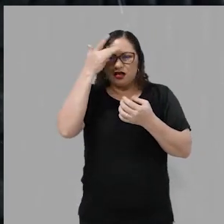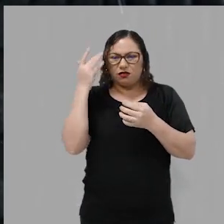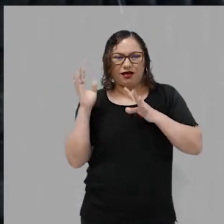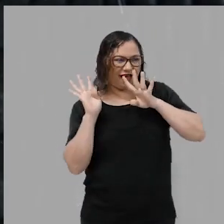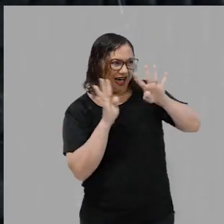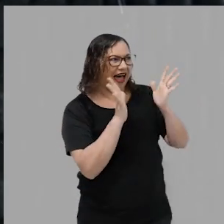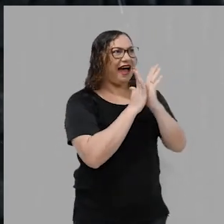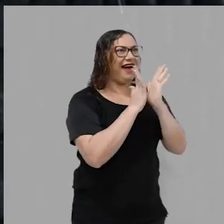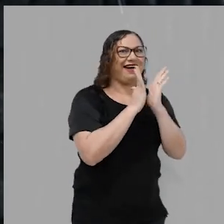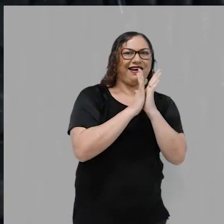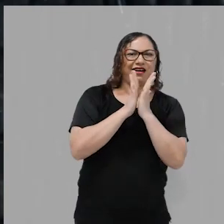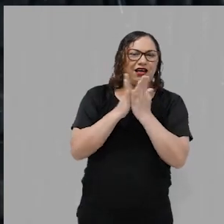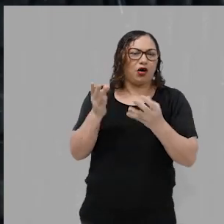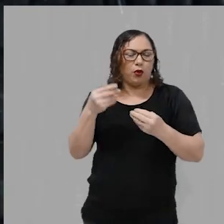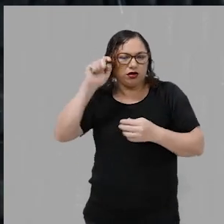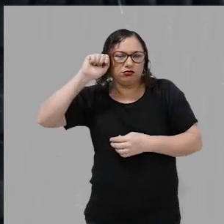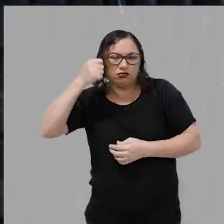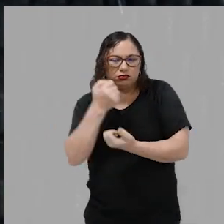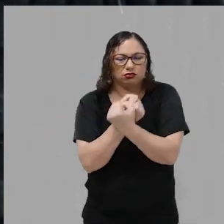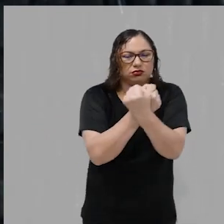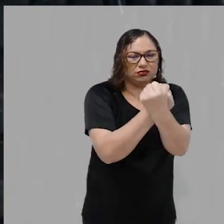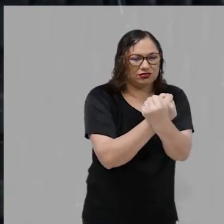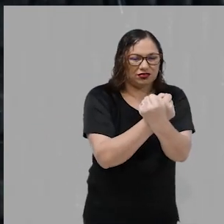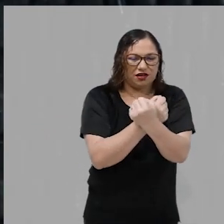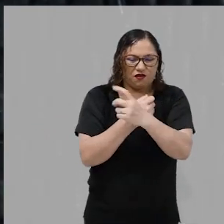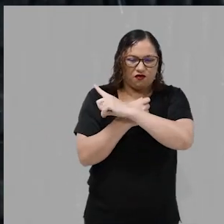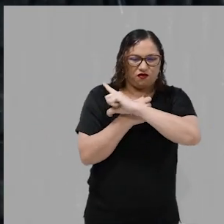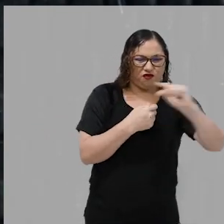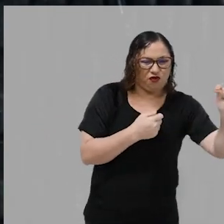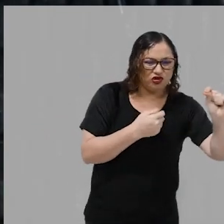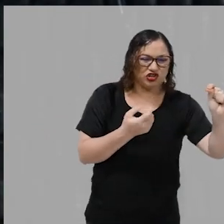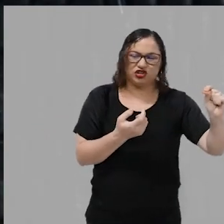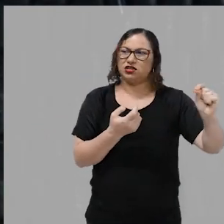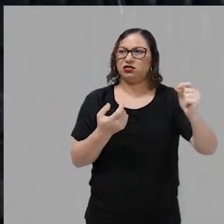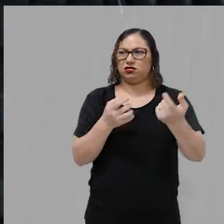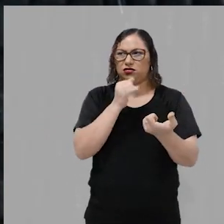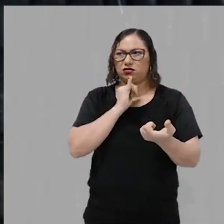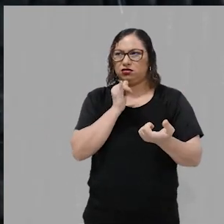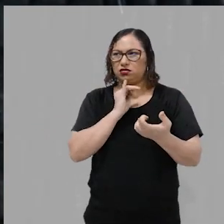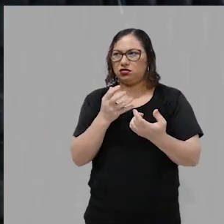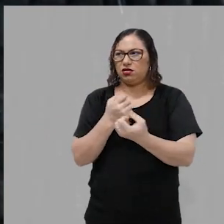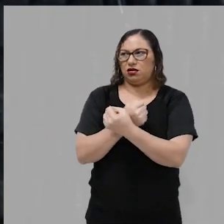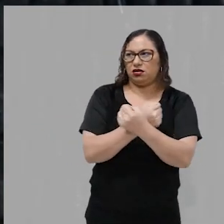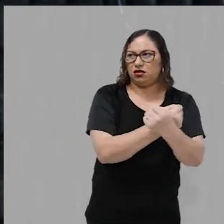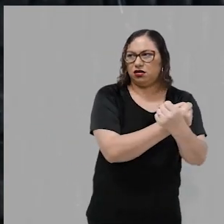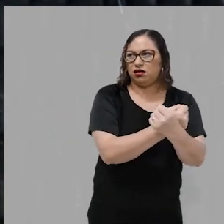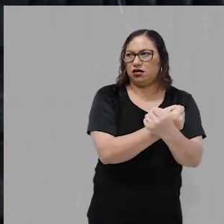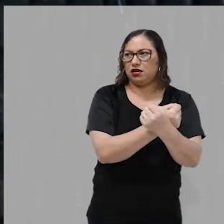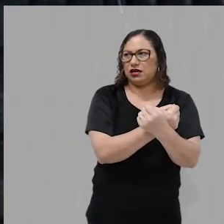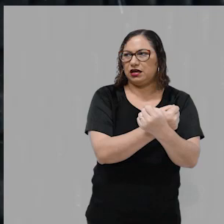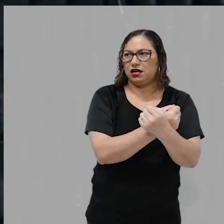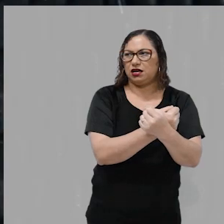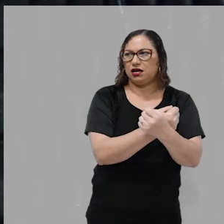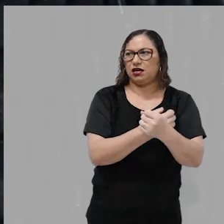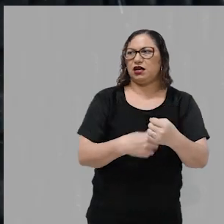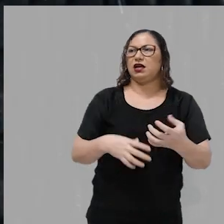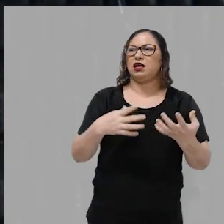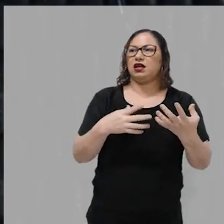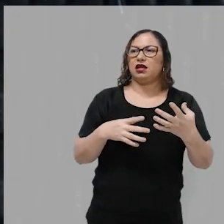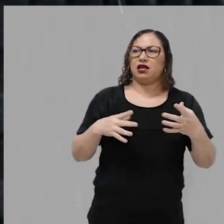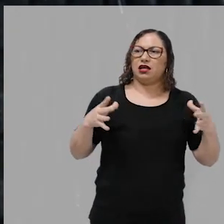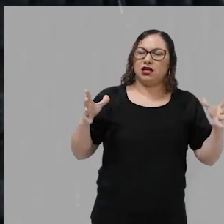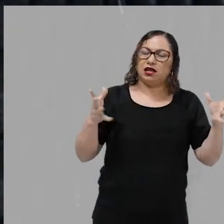aplaudiam quando um preto escravo fugia, um preto escravizado, na verdade seria termo. E aí ele vai com uma visão